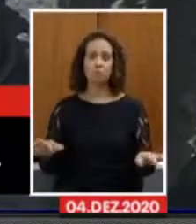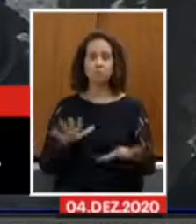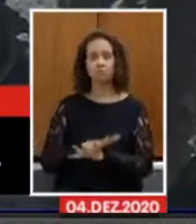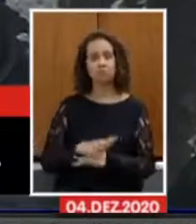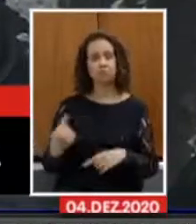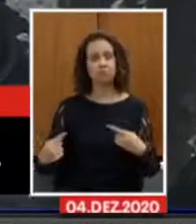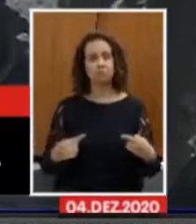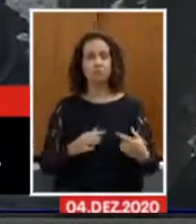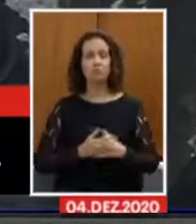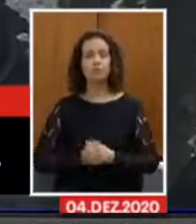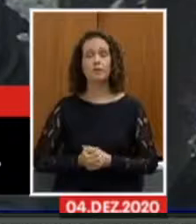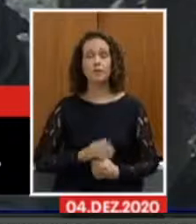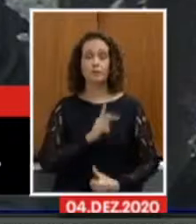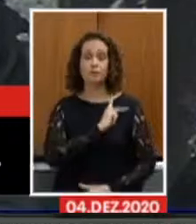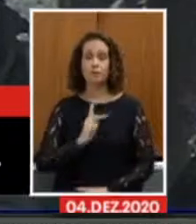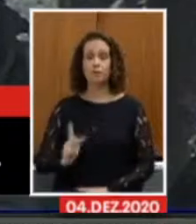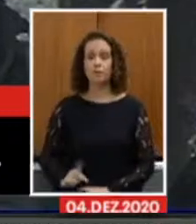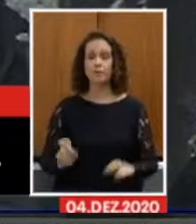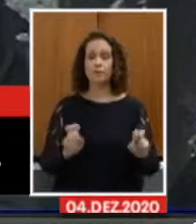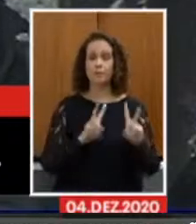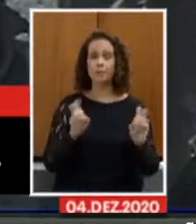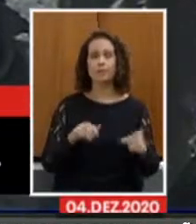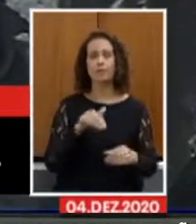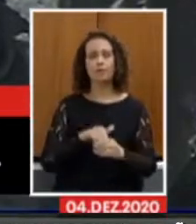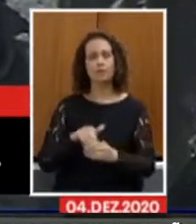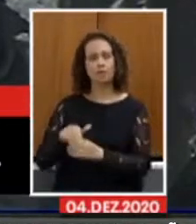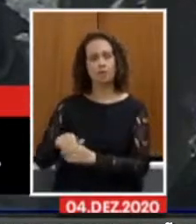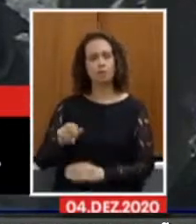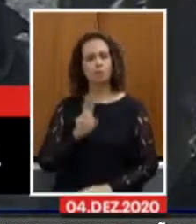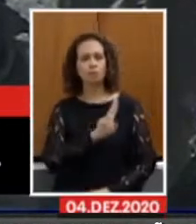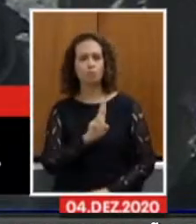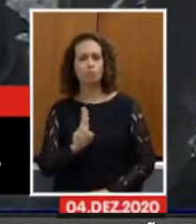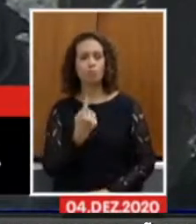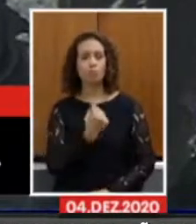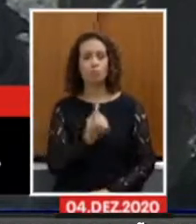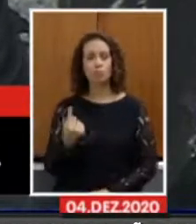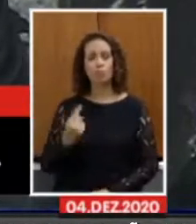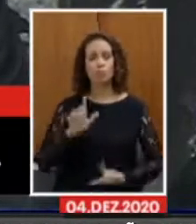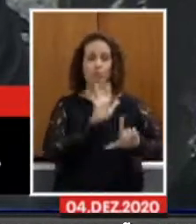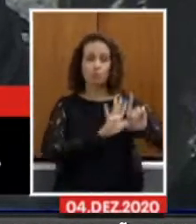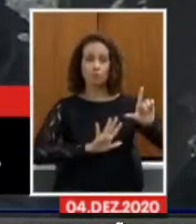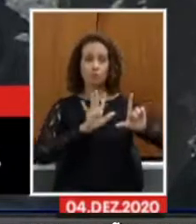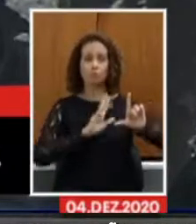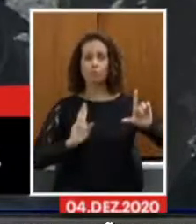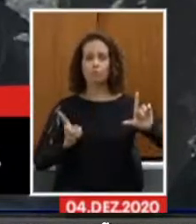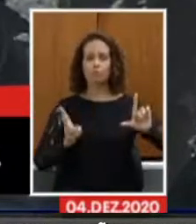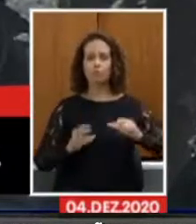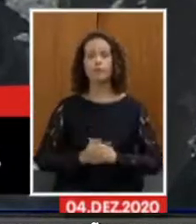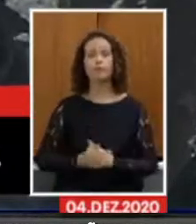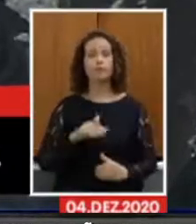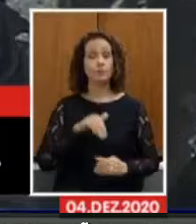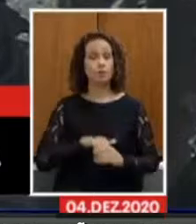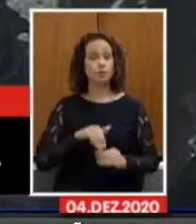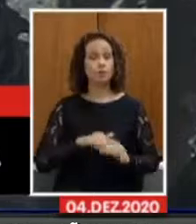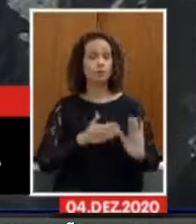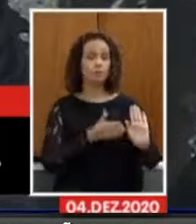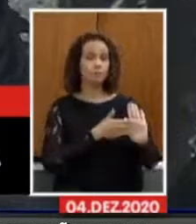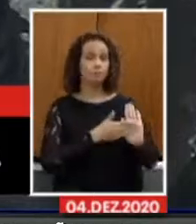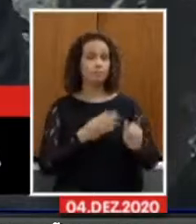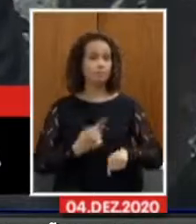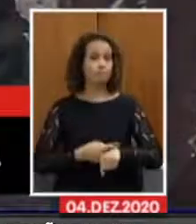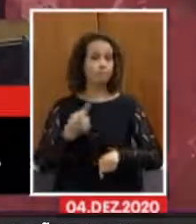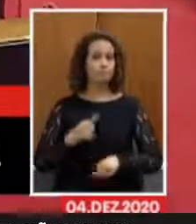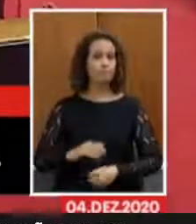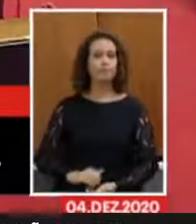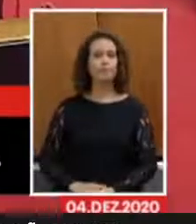discussão. A presidência vai submeter a matéria à votação pelo processo nominal por meio da plataforma Sileges. Em votação, parecer. Em